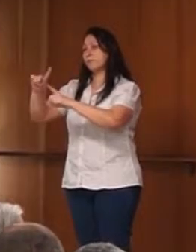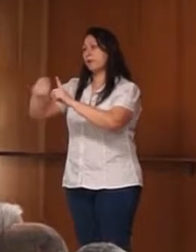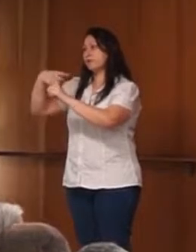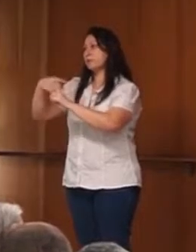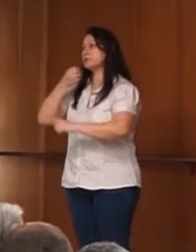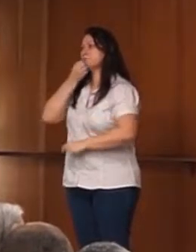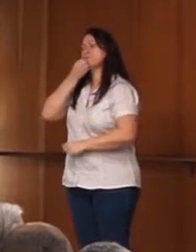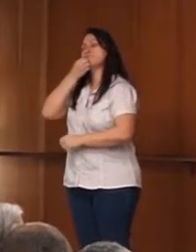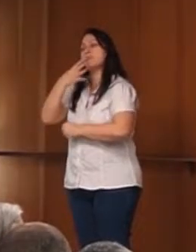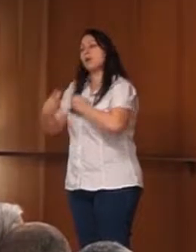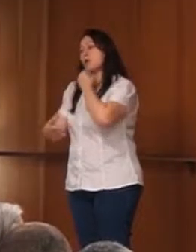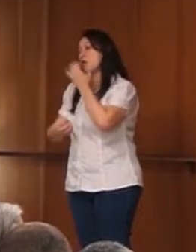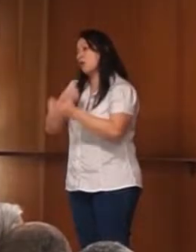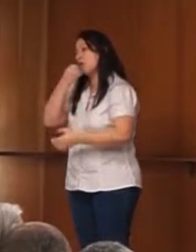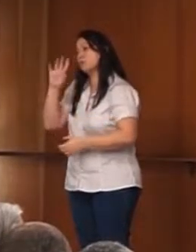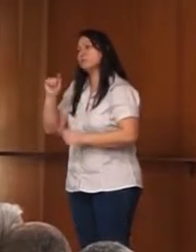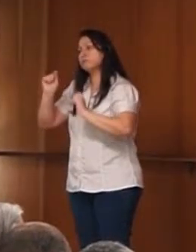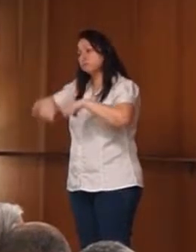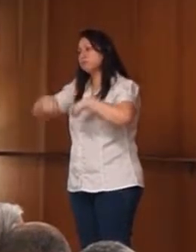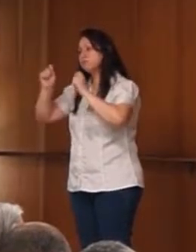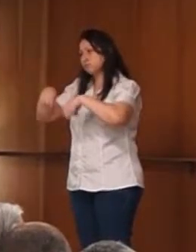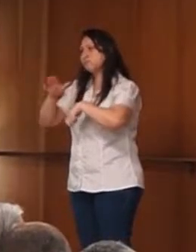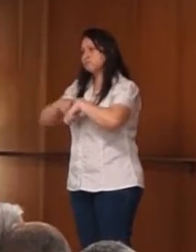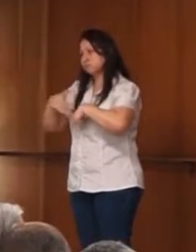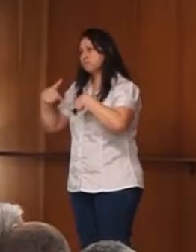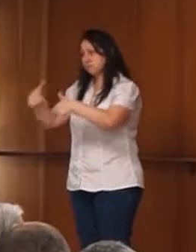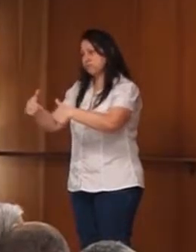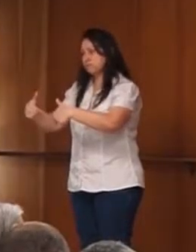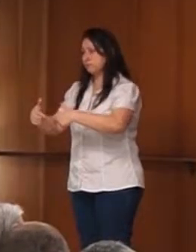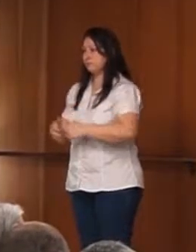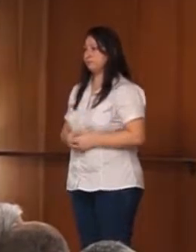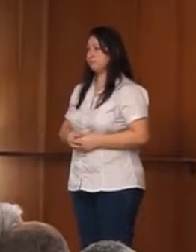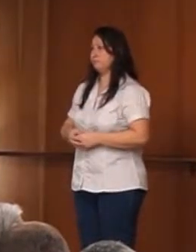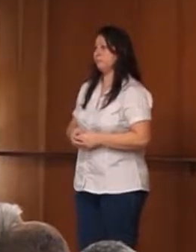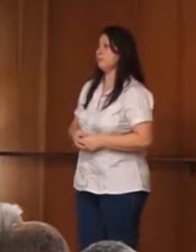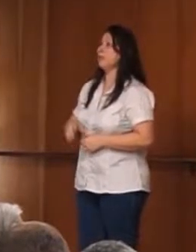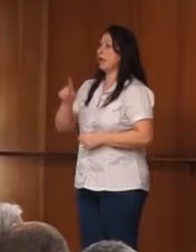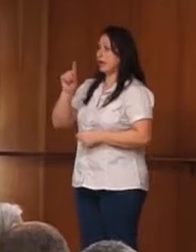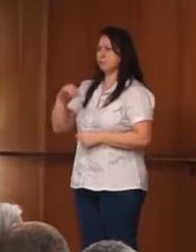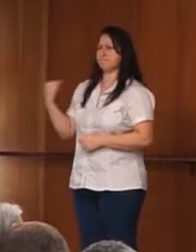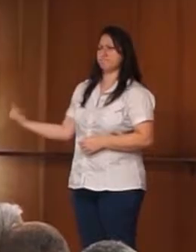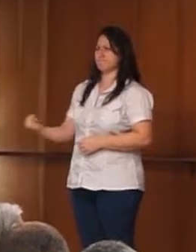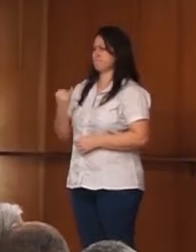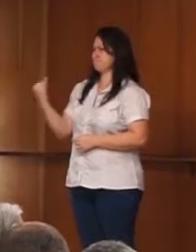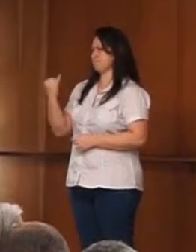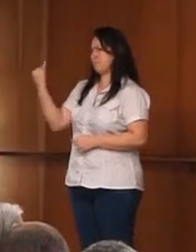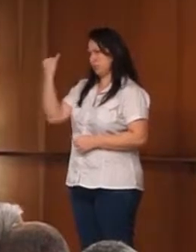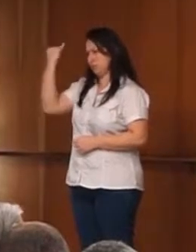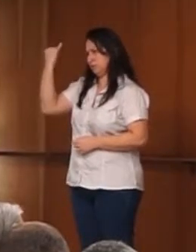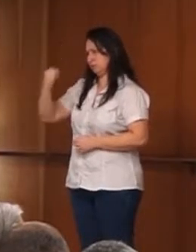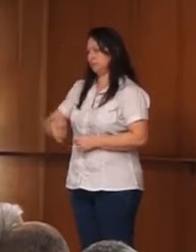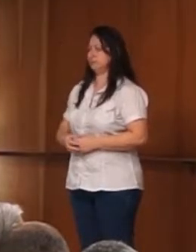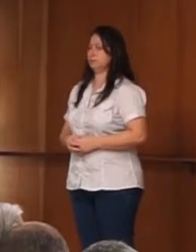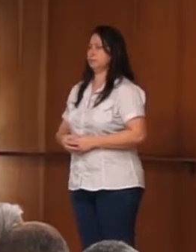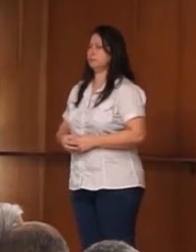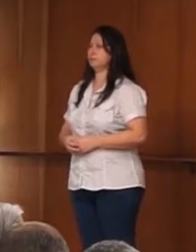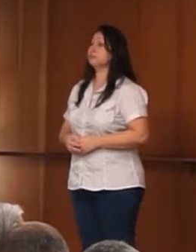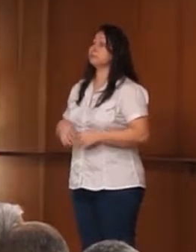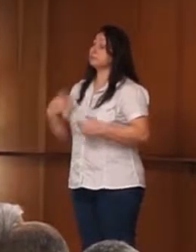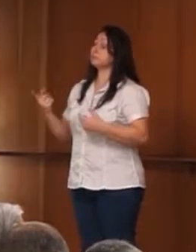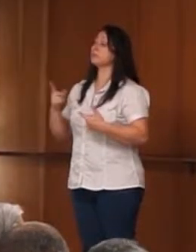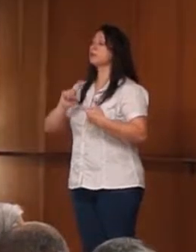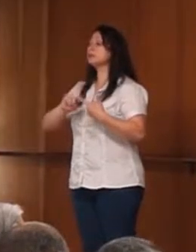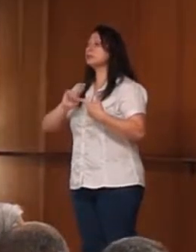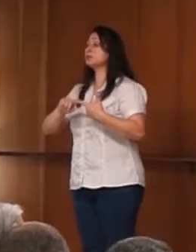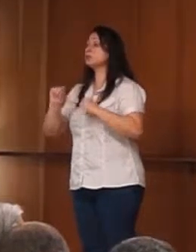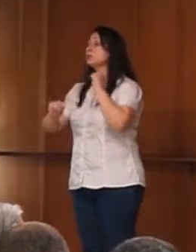mecanismo extremamente eficiente para isso. Ele não deve ser perenizado, mas ele é extremamente importante para isso. E aí eu entro no segundo